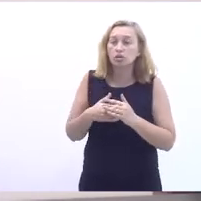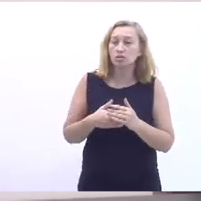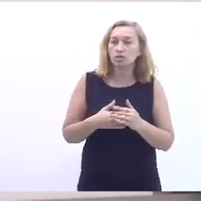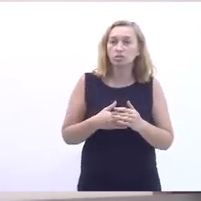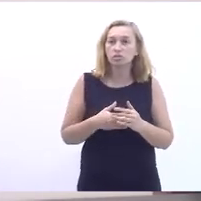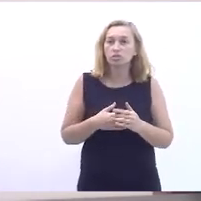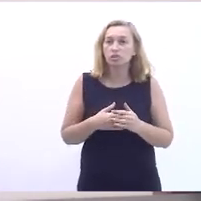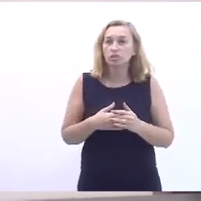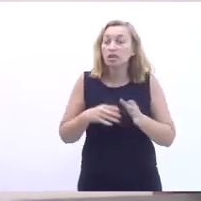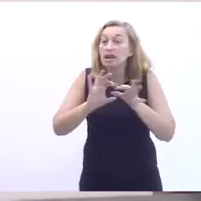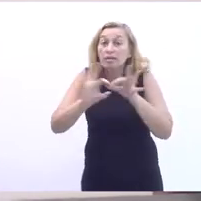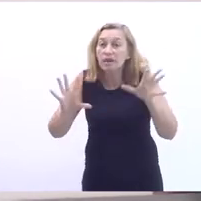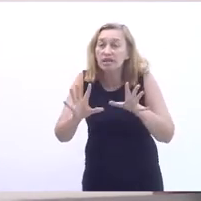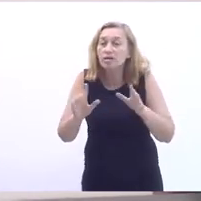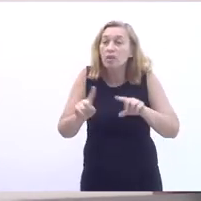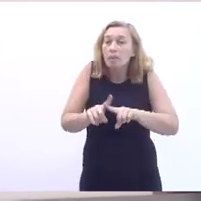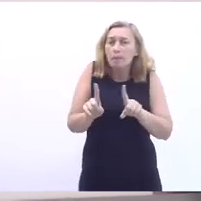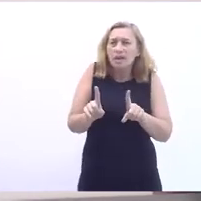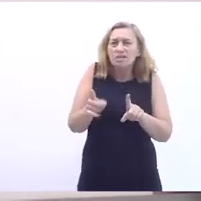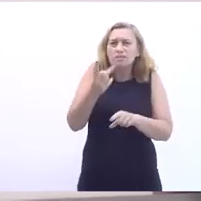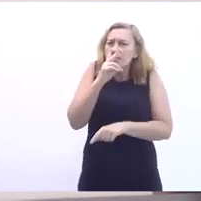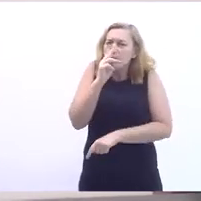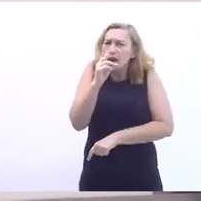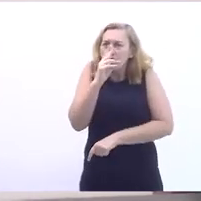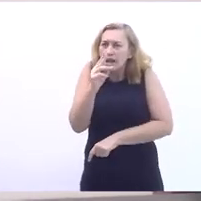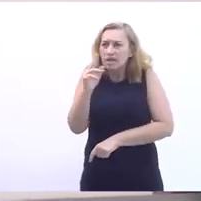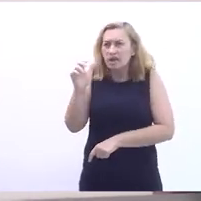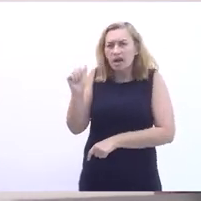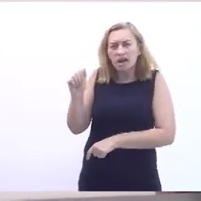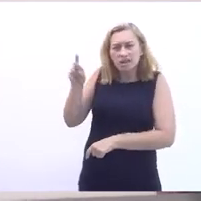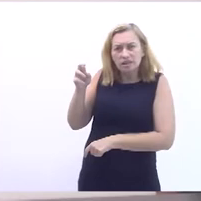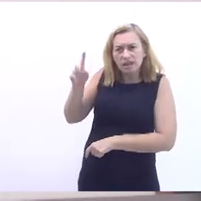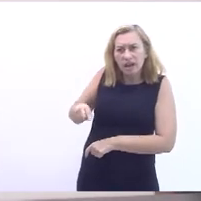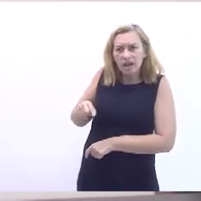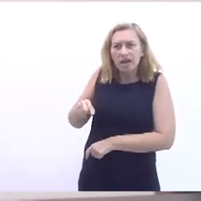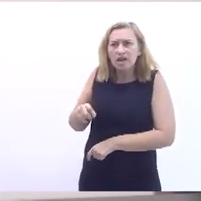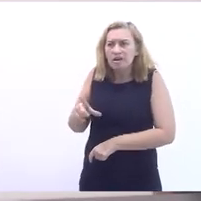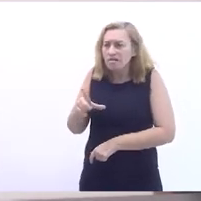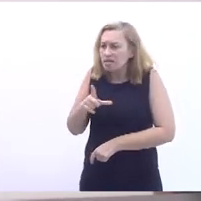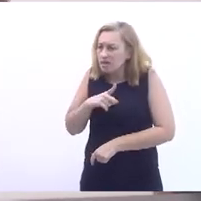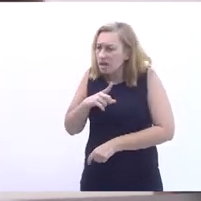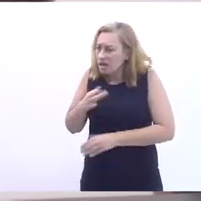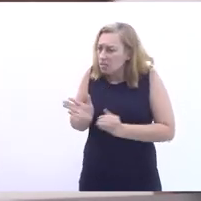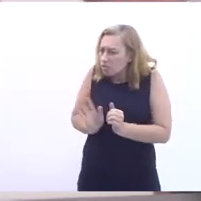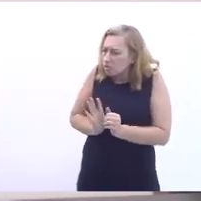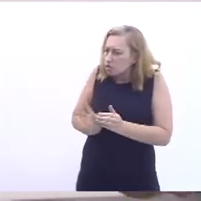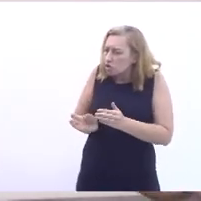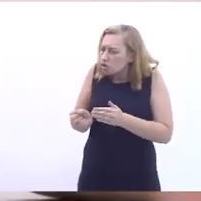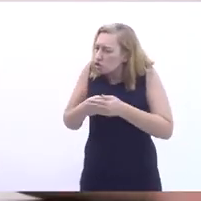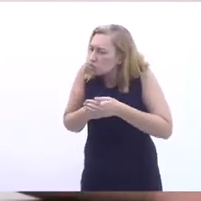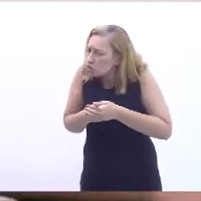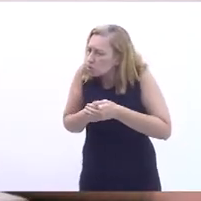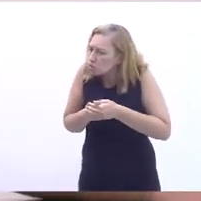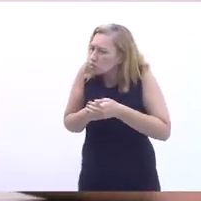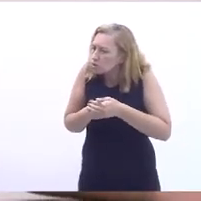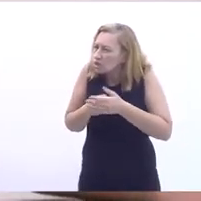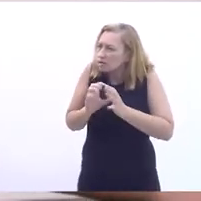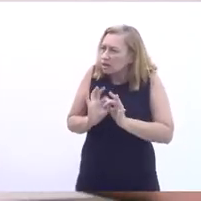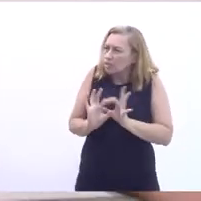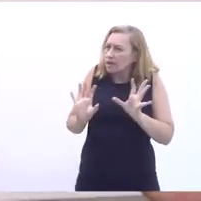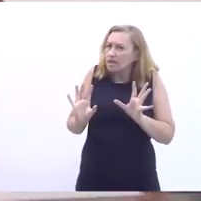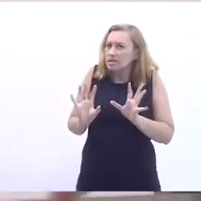é que a deliberação mas o que parece André é que existe por trás dessa Da